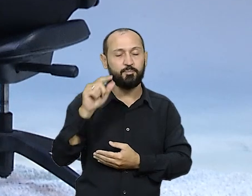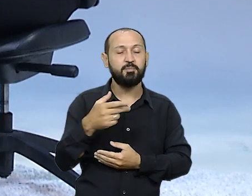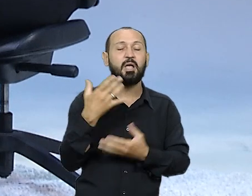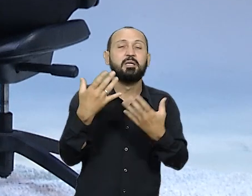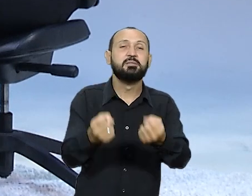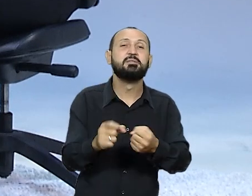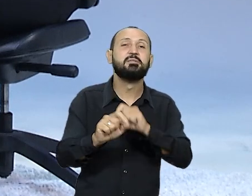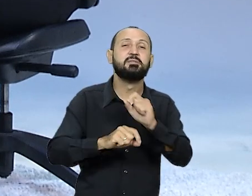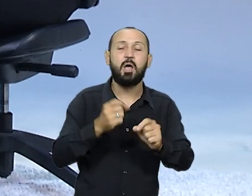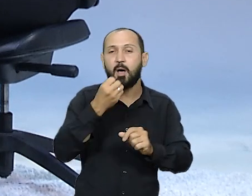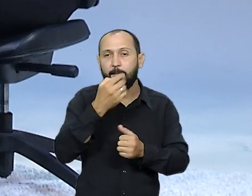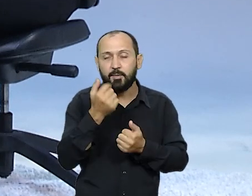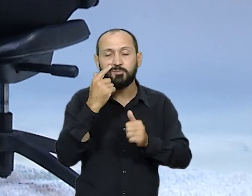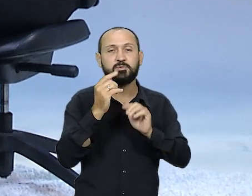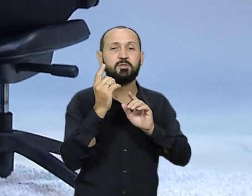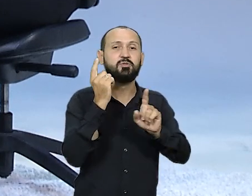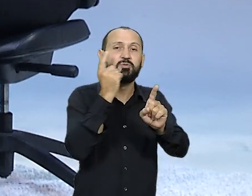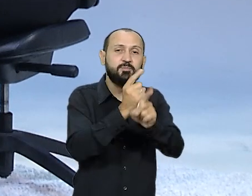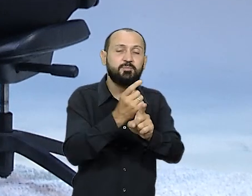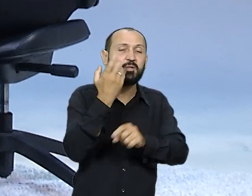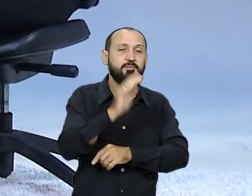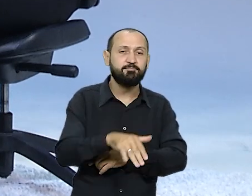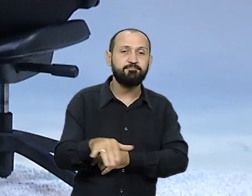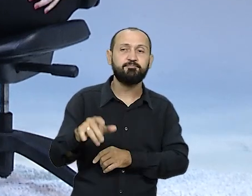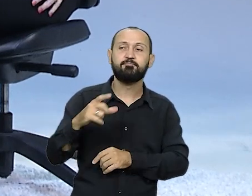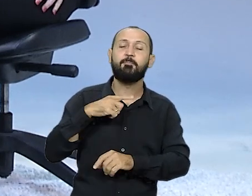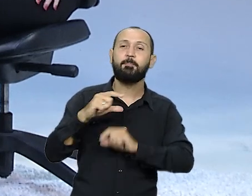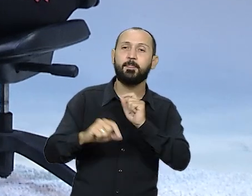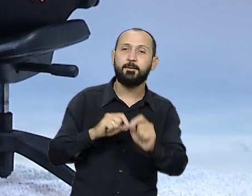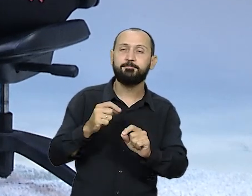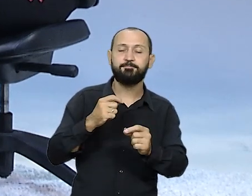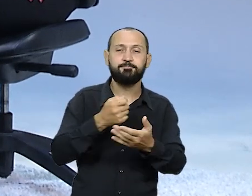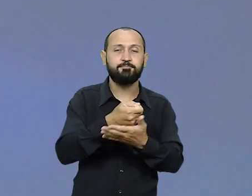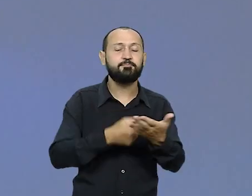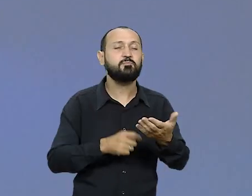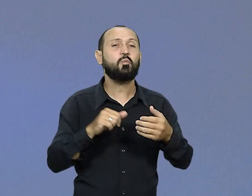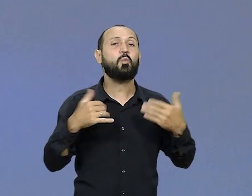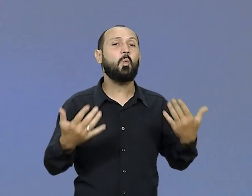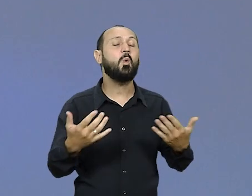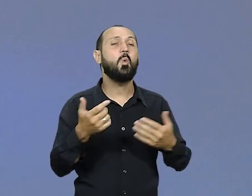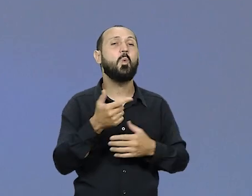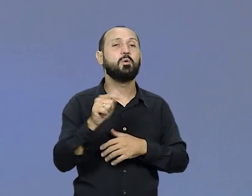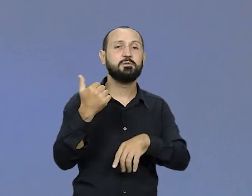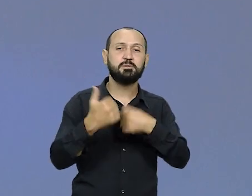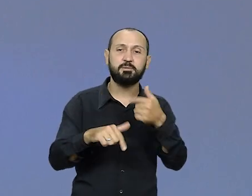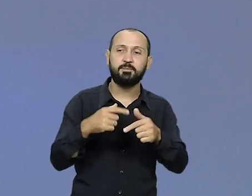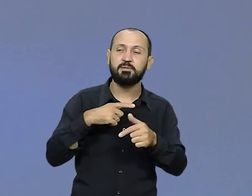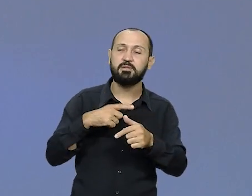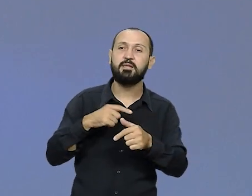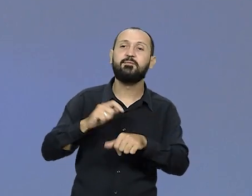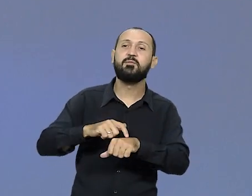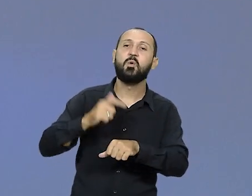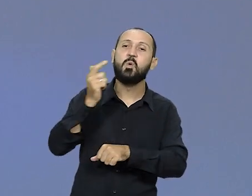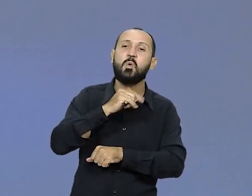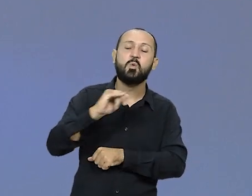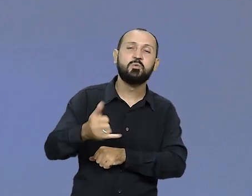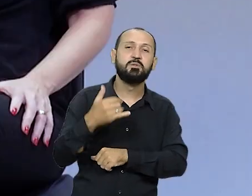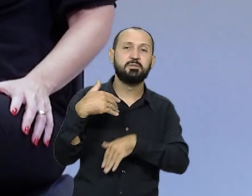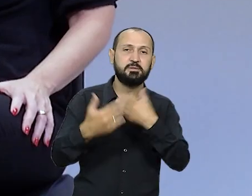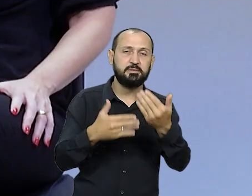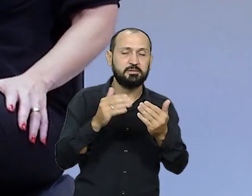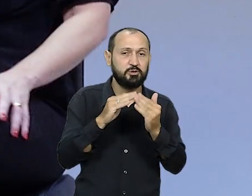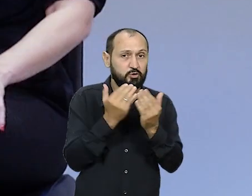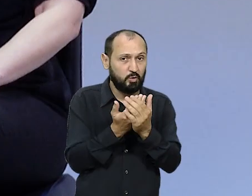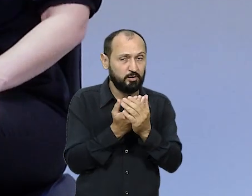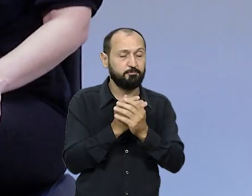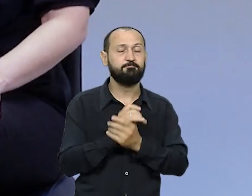receptividade positiva, da identificação que as crianças relataram para você, quais outros trabalhos você teve a oportunidade de fazer lá na escola?